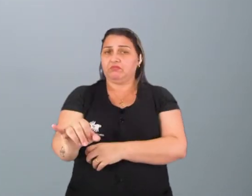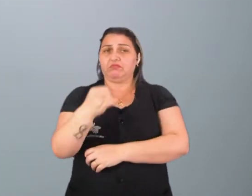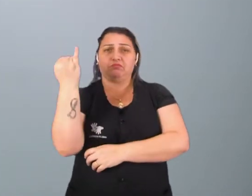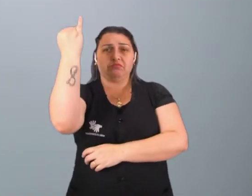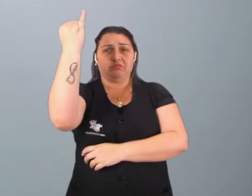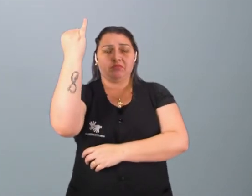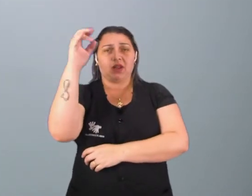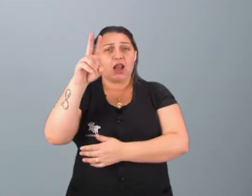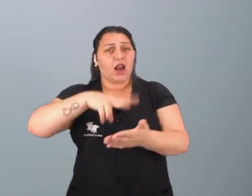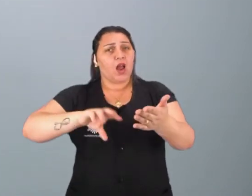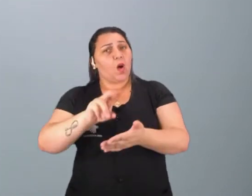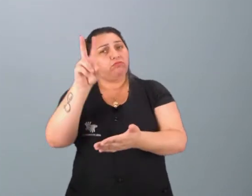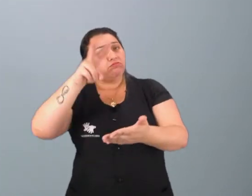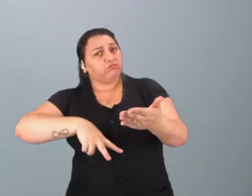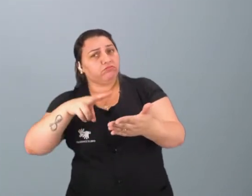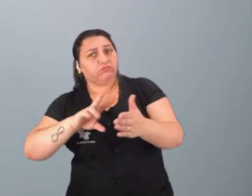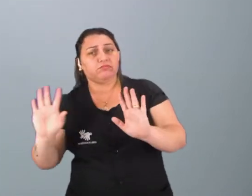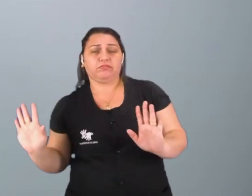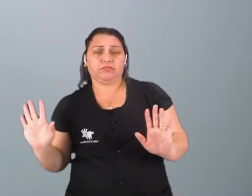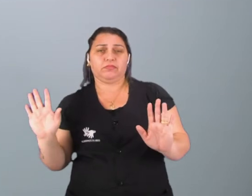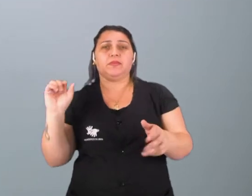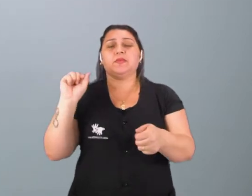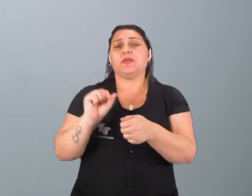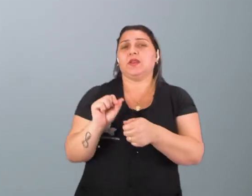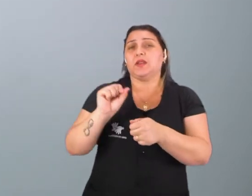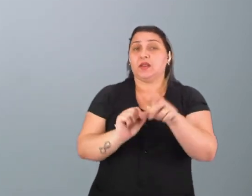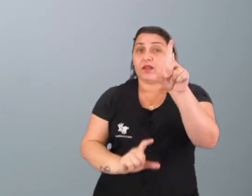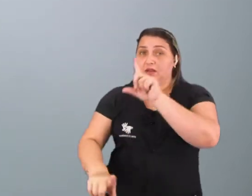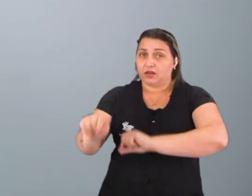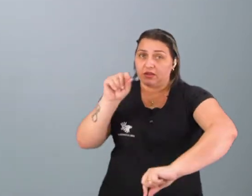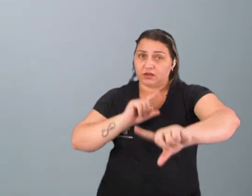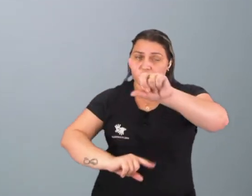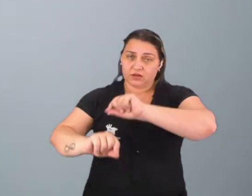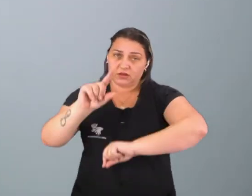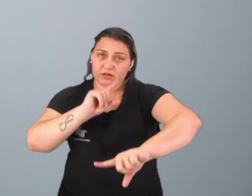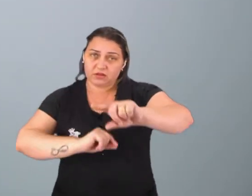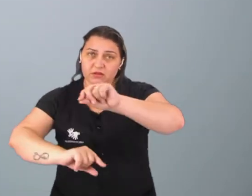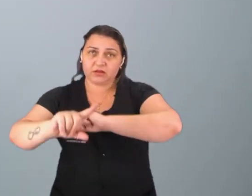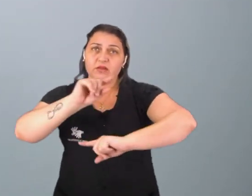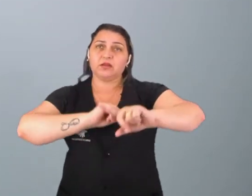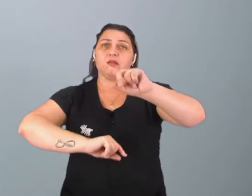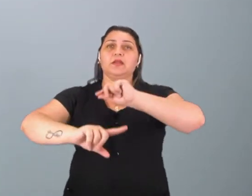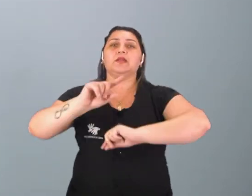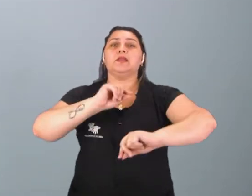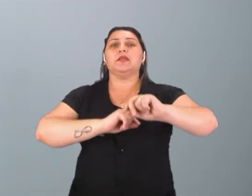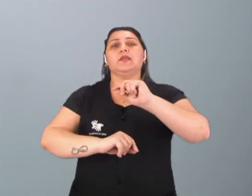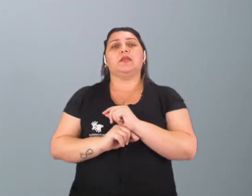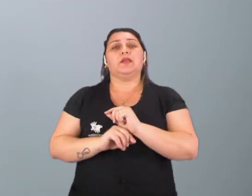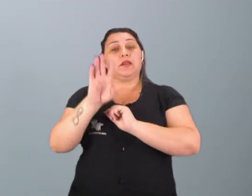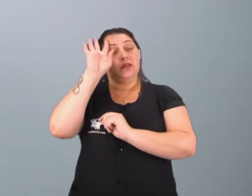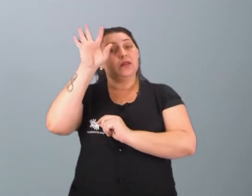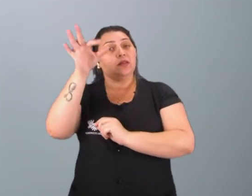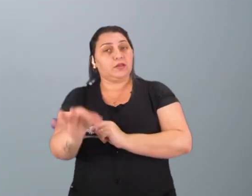ser considerada uma notícia de qualidade, ela não fala da opinião, do